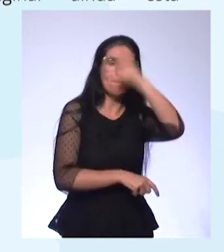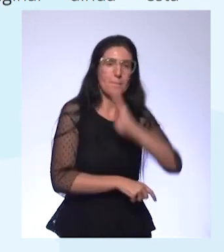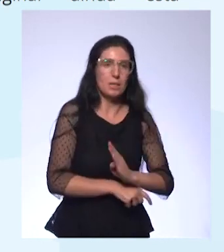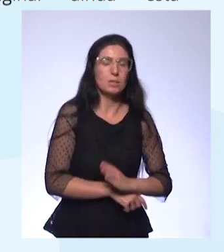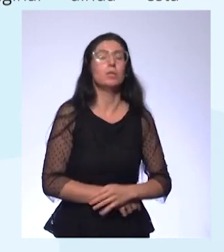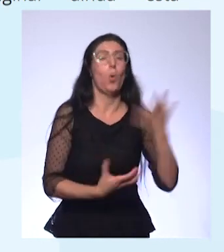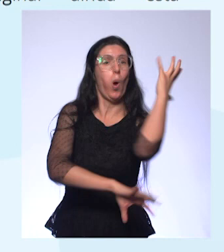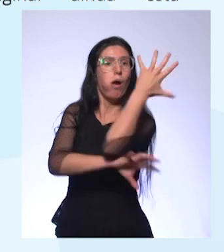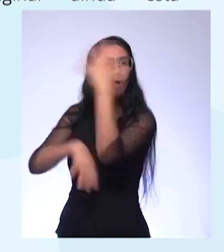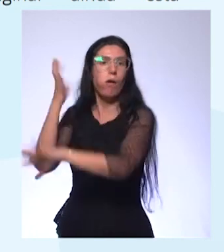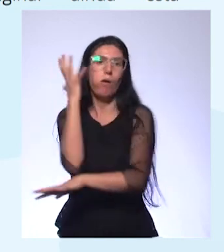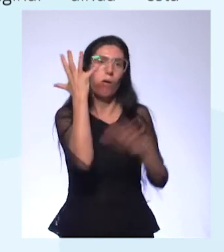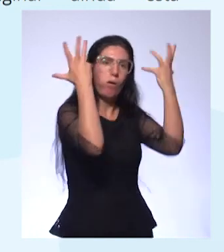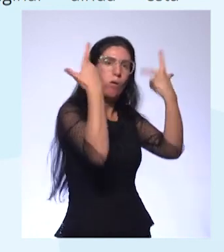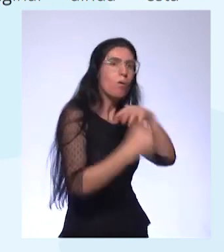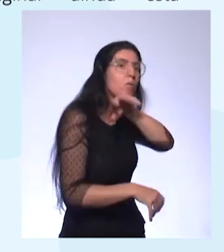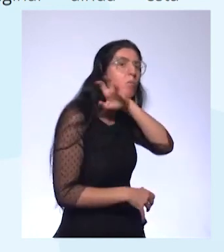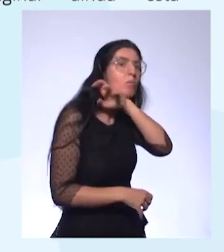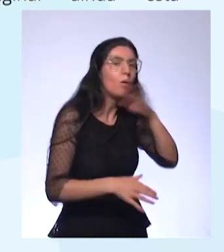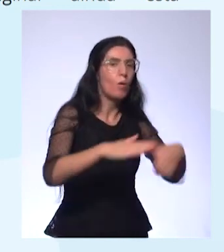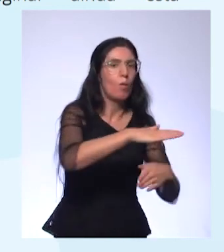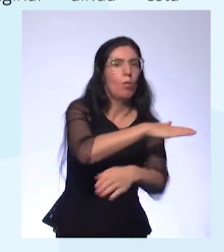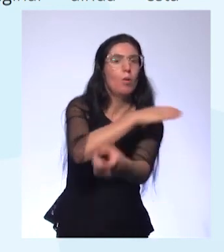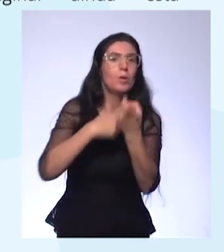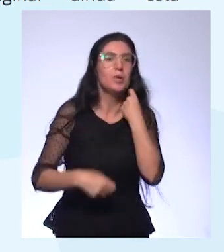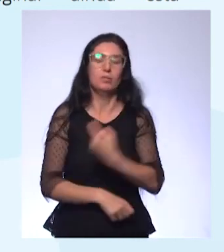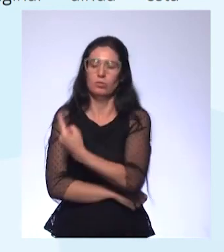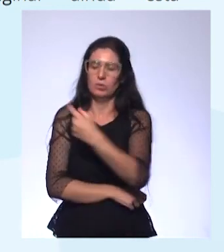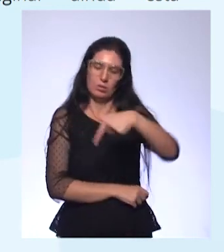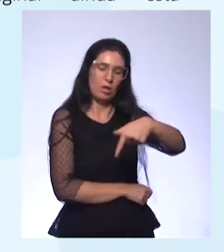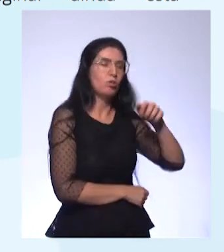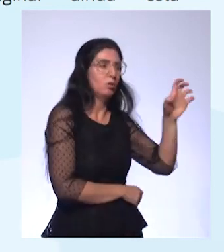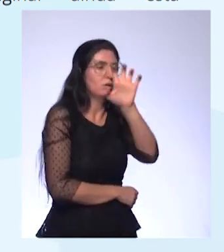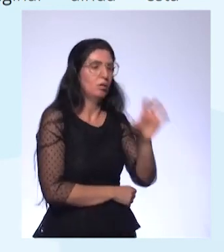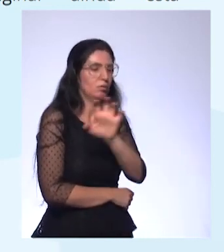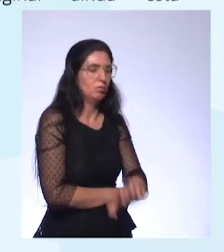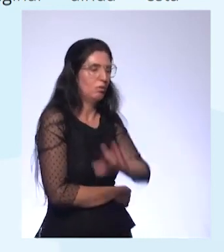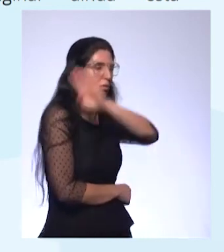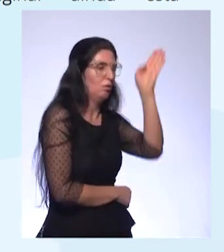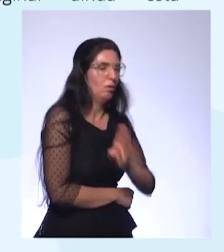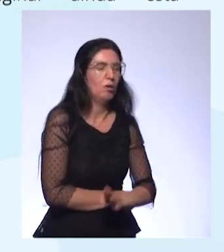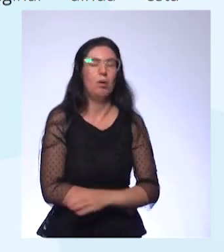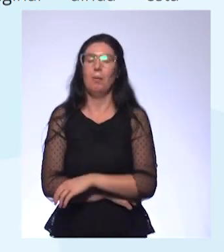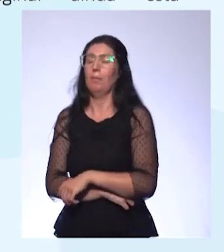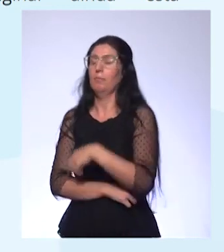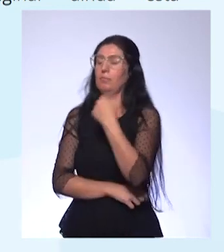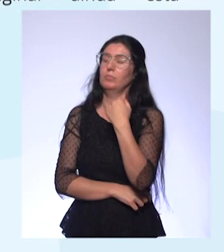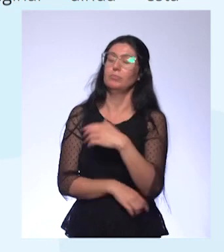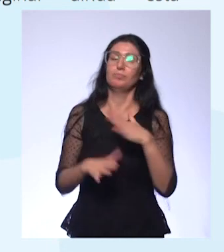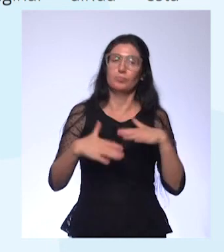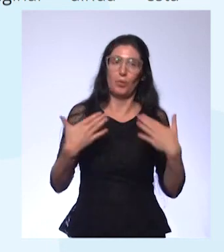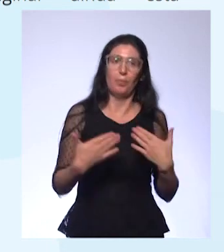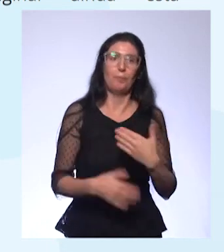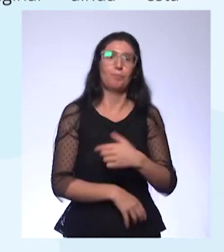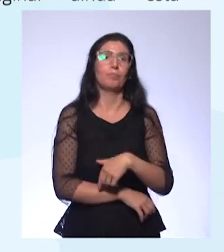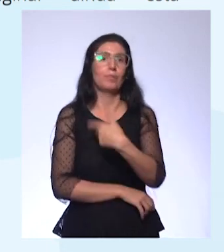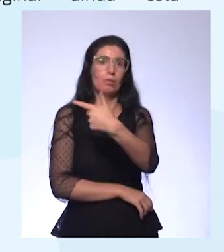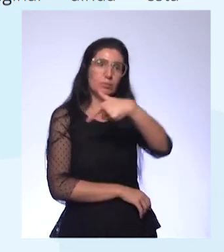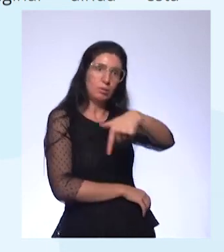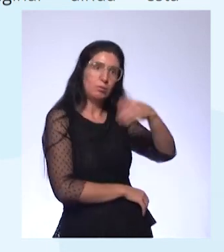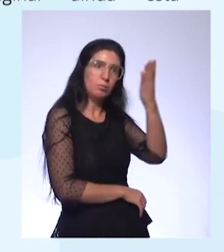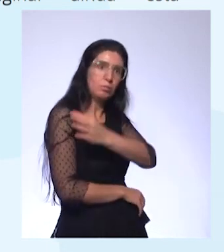está em 17 estados do Brasil. Né? Hoje aí tem cerca de 29% da vegetação